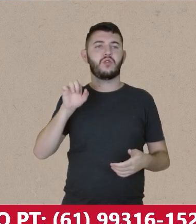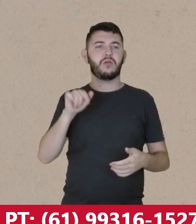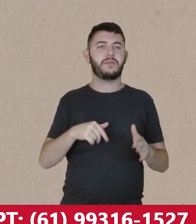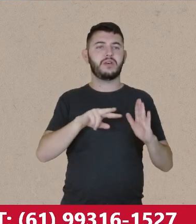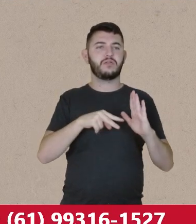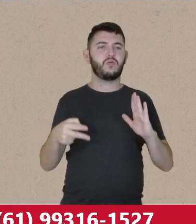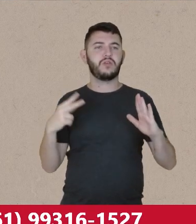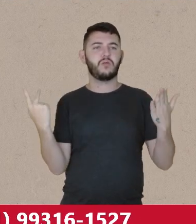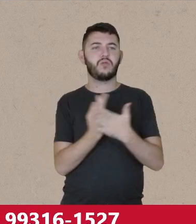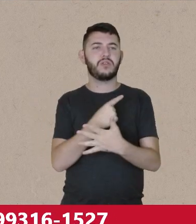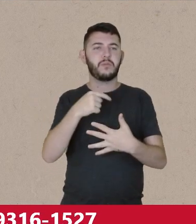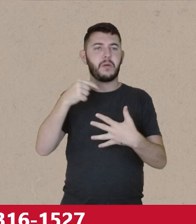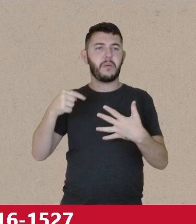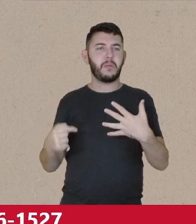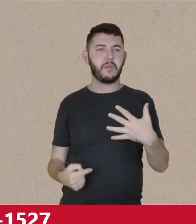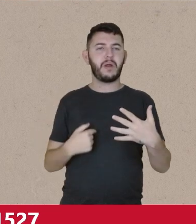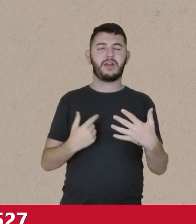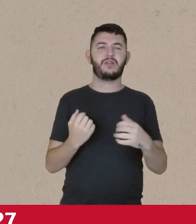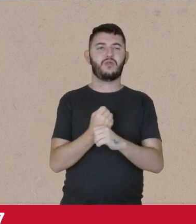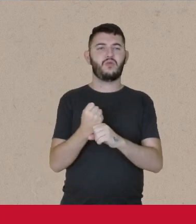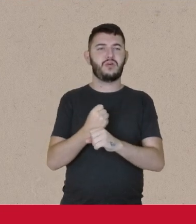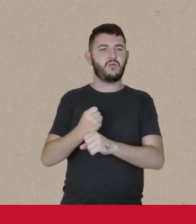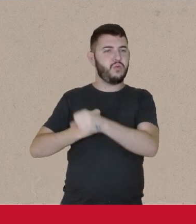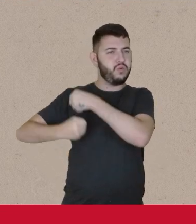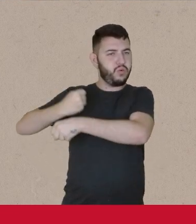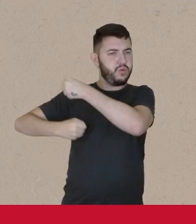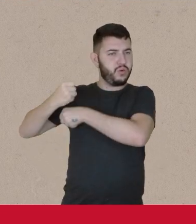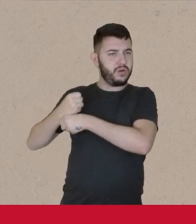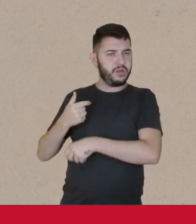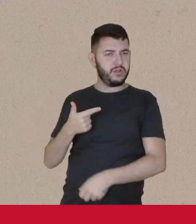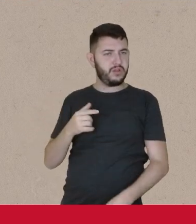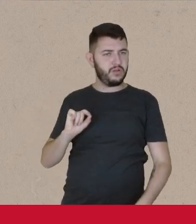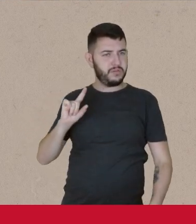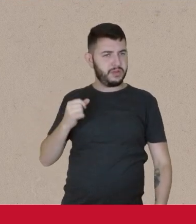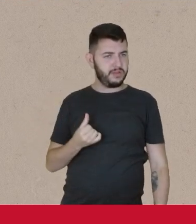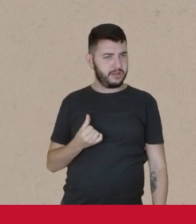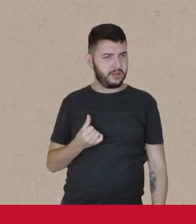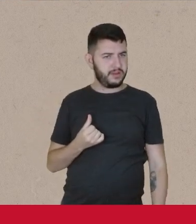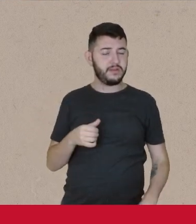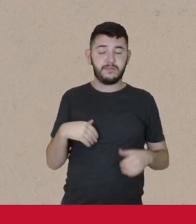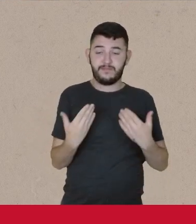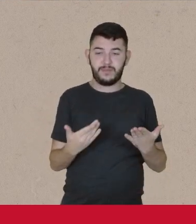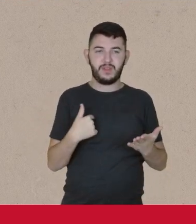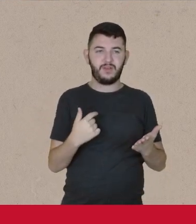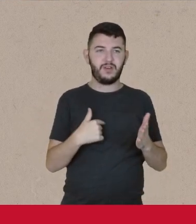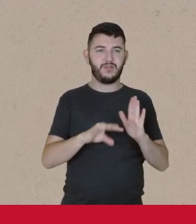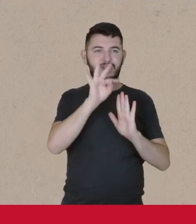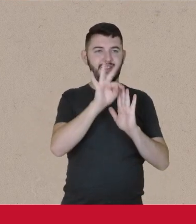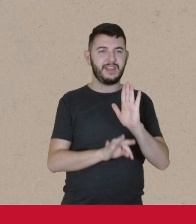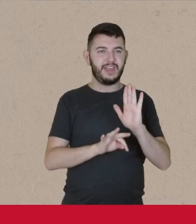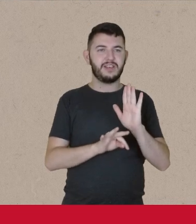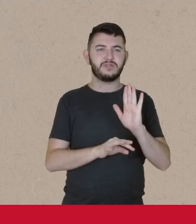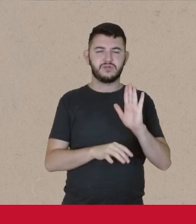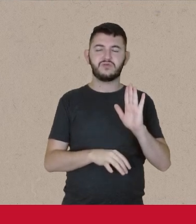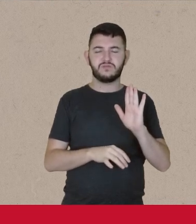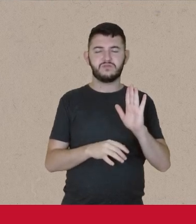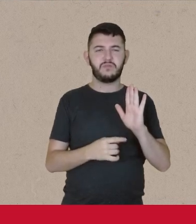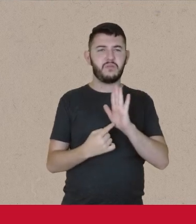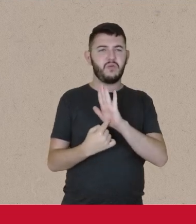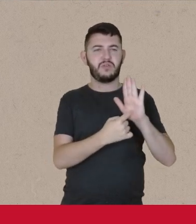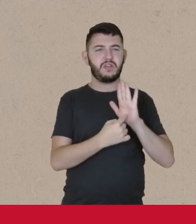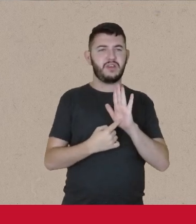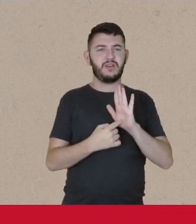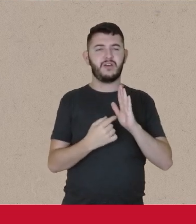lá em 2016? Então, eu até escrevi um artigo sobre essa questão, 31 de agosto, 7